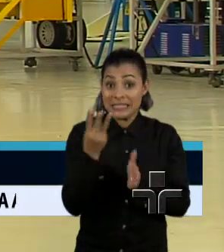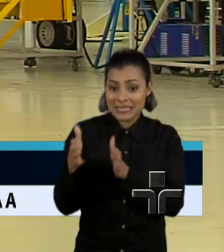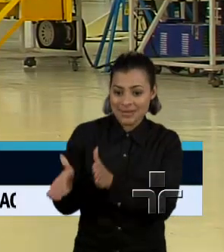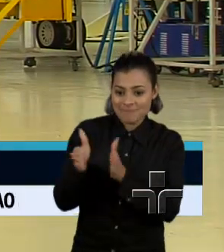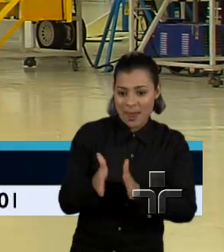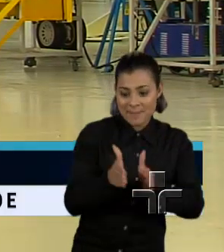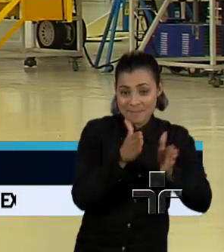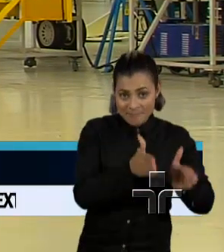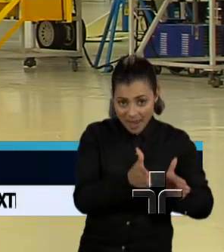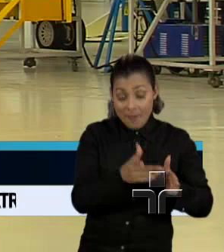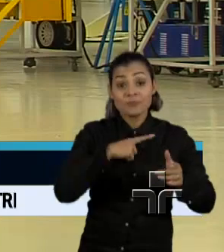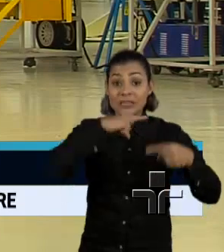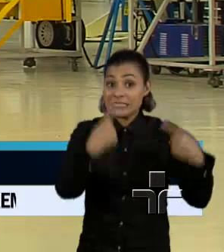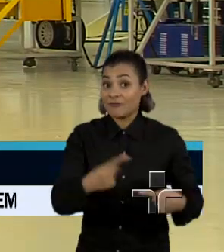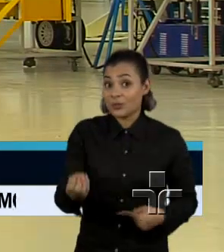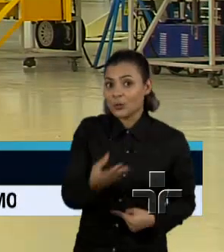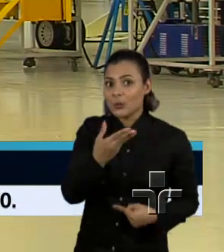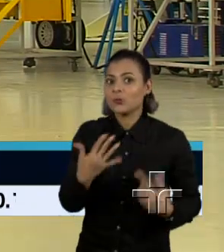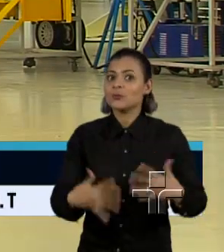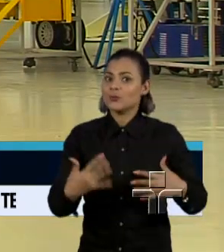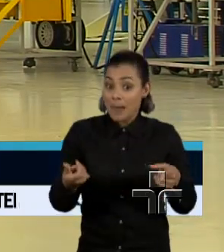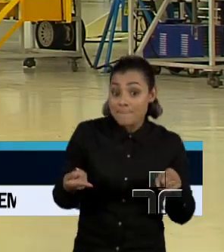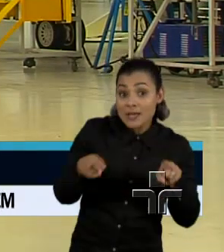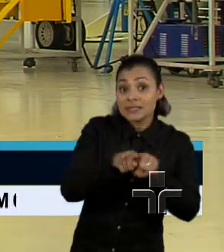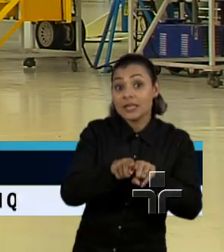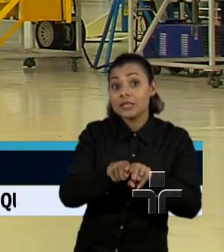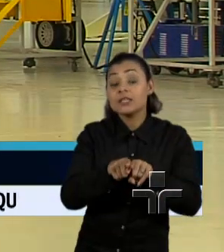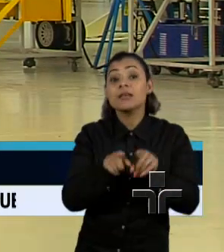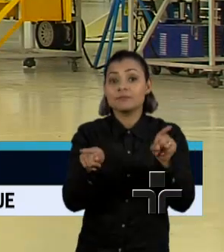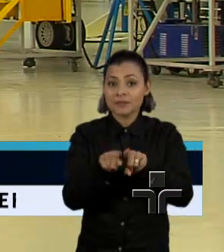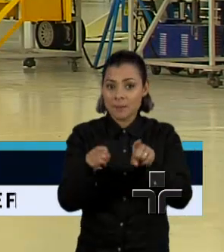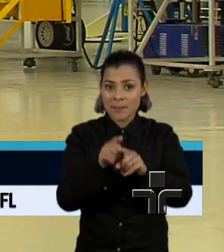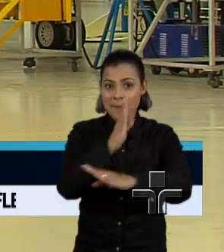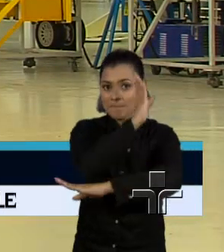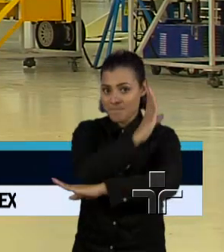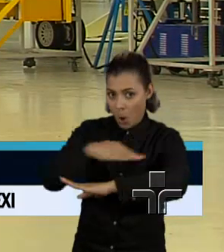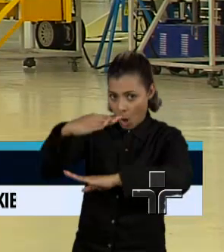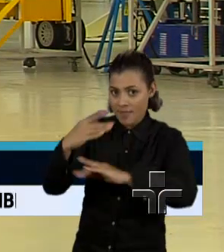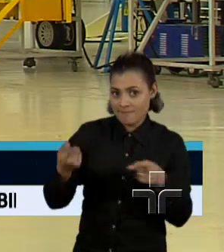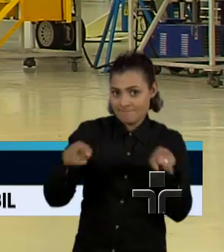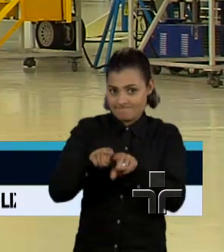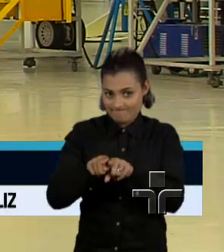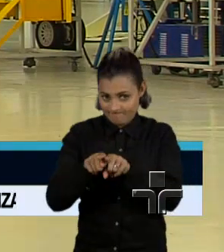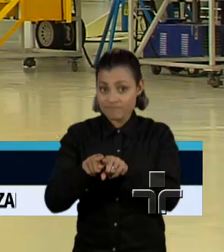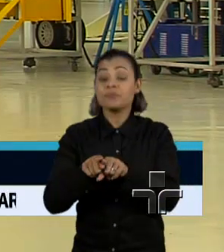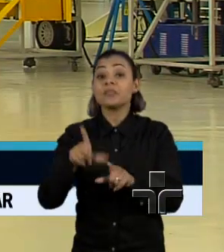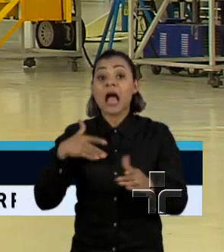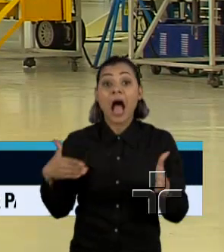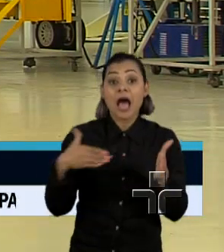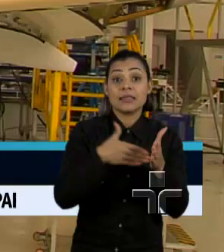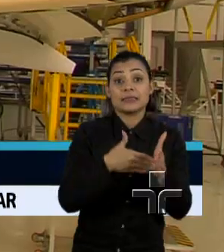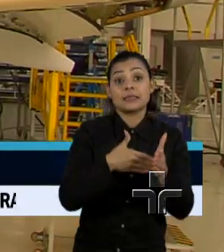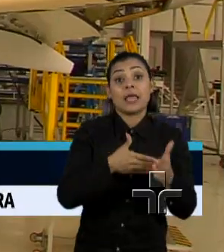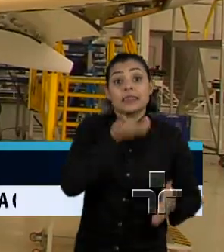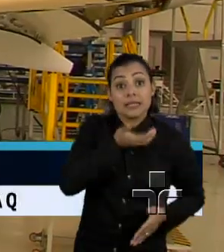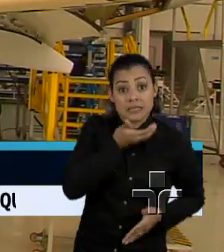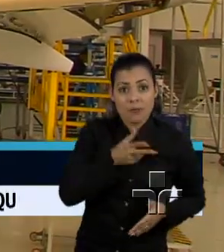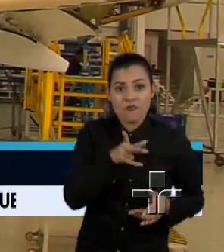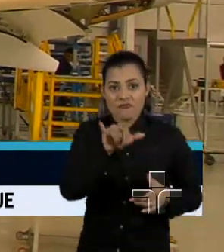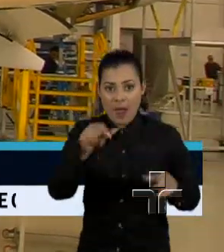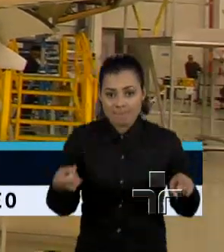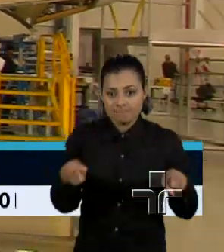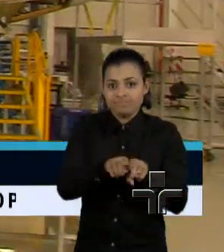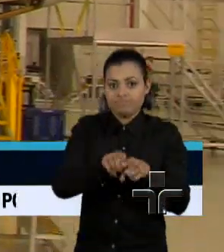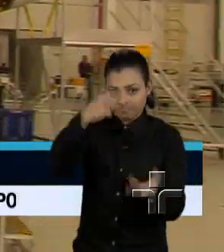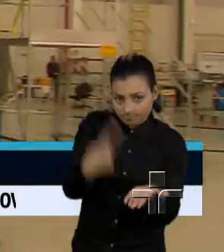história com novos desafios. A parceria com a norte-americana Boeing deve ser concluída até o fim do ano. A mudança vai